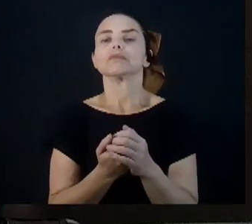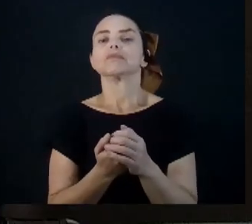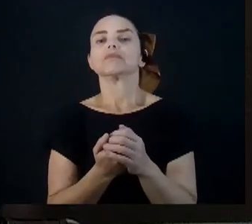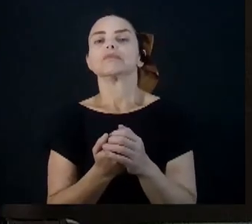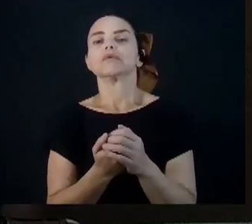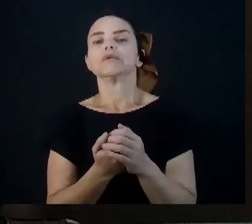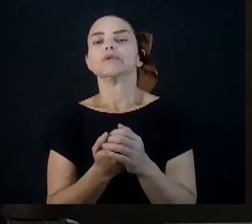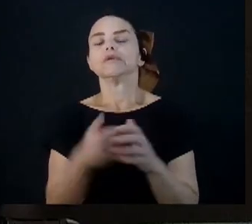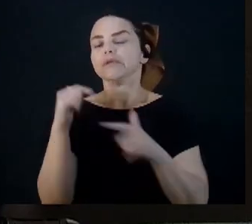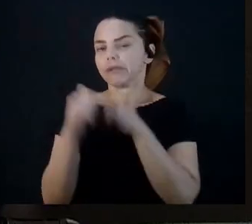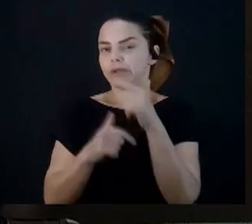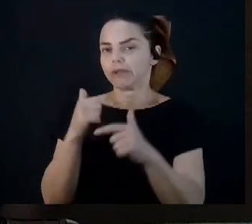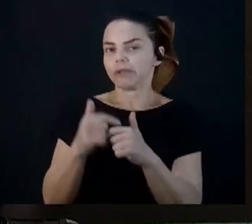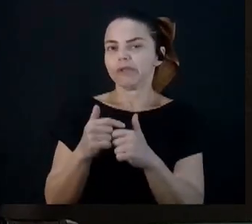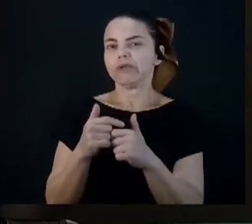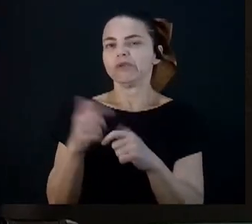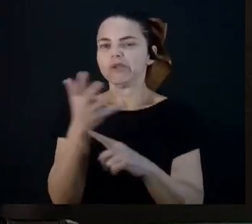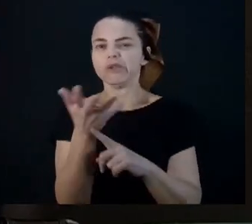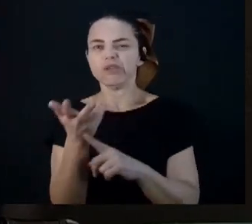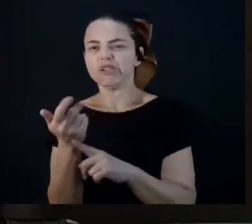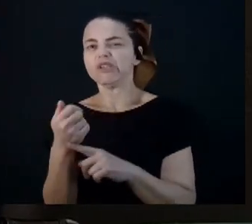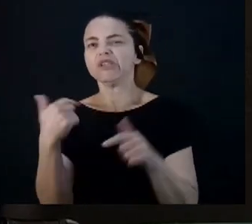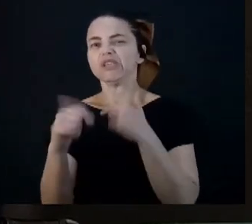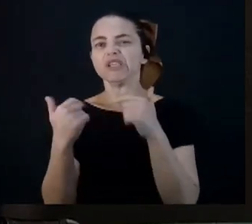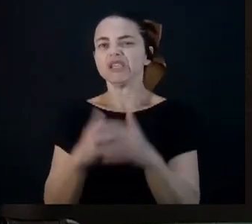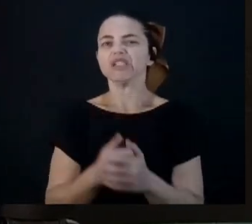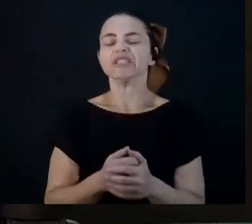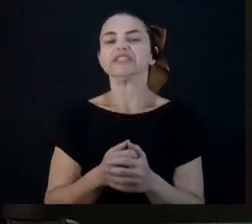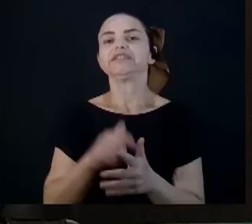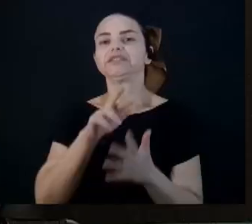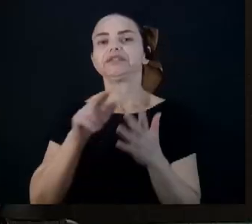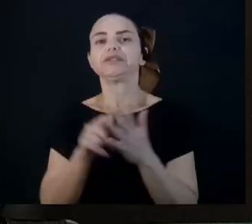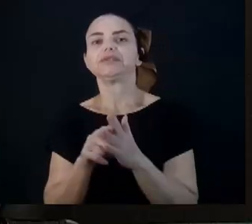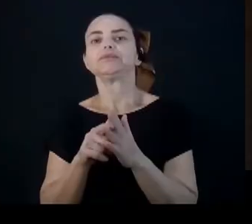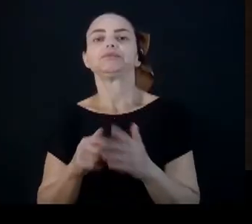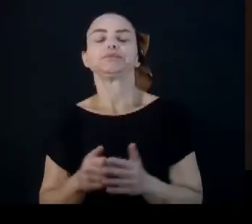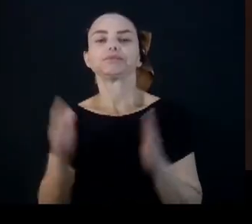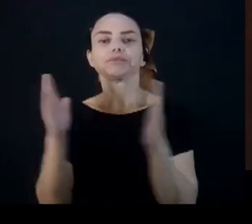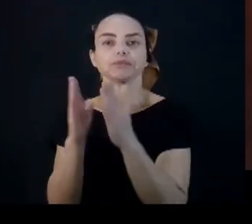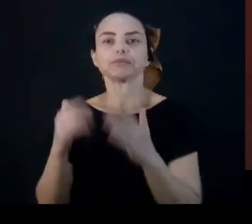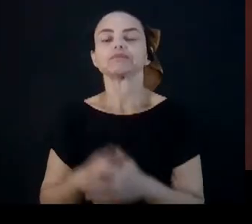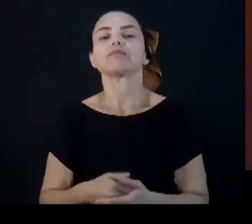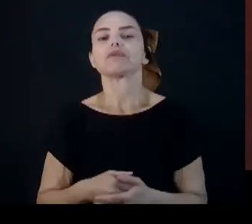trabalharam com arte, que trabalharam em outras frentes aqui na cidade.